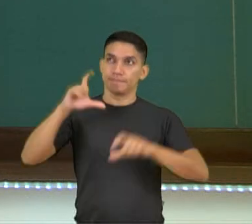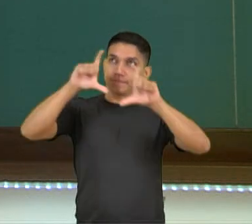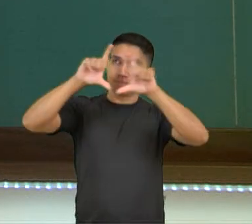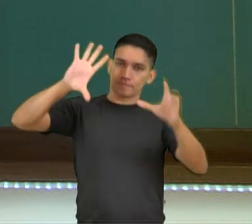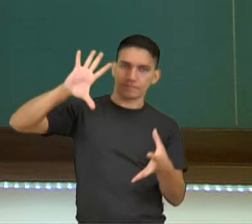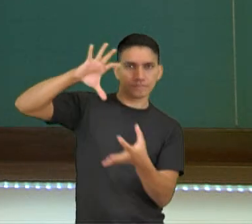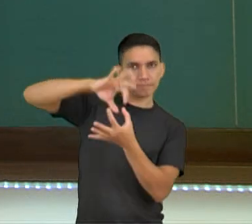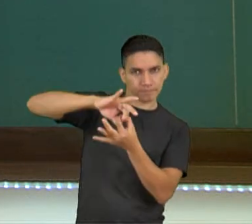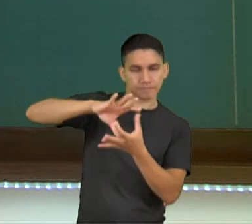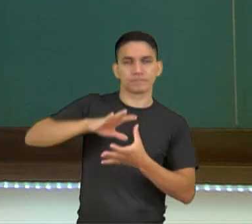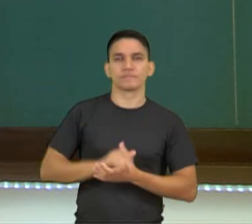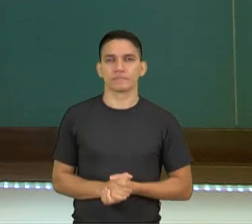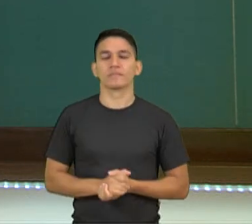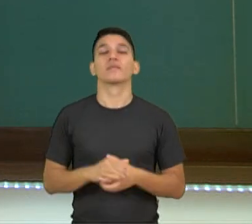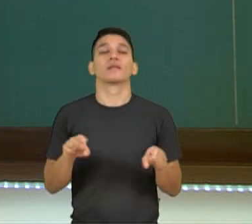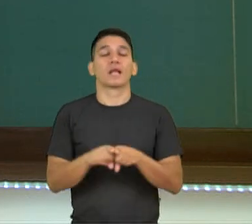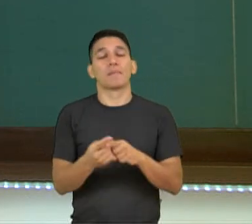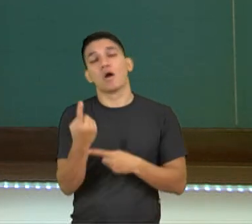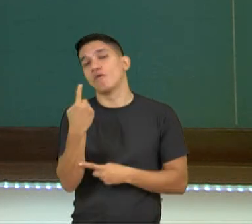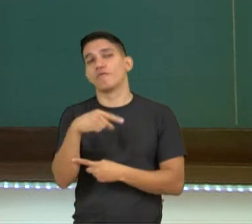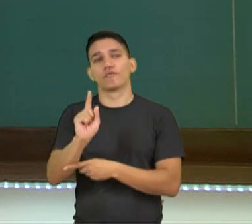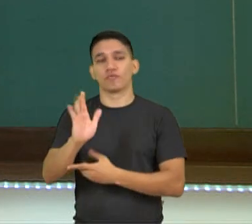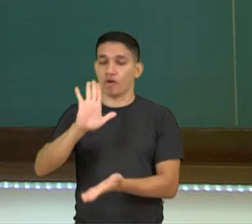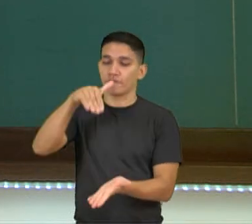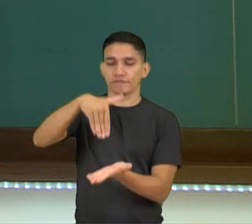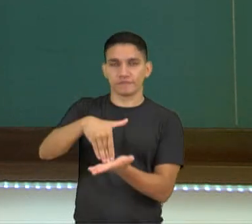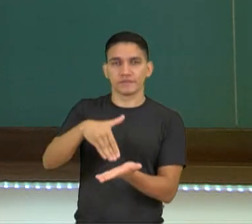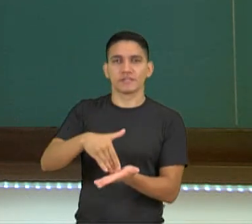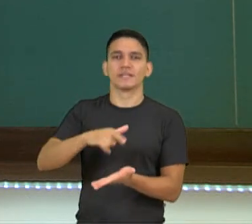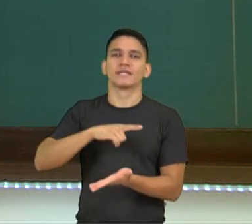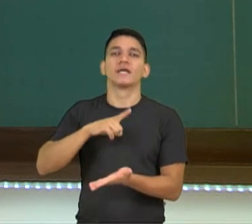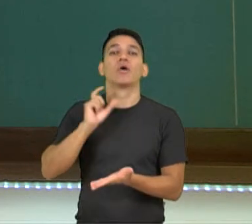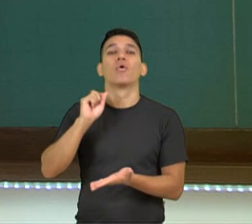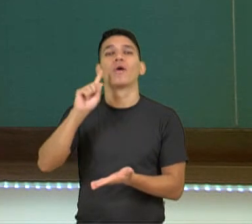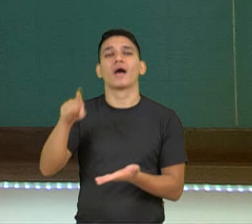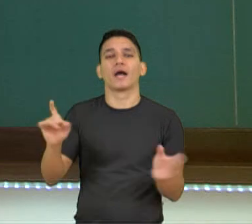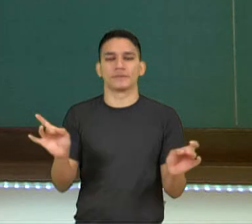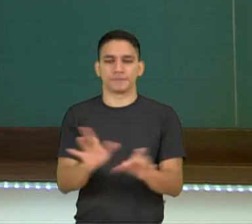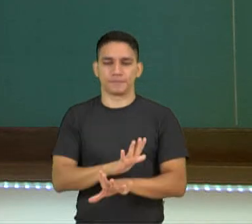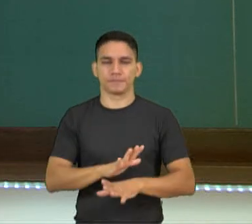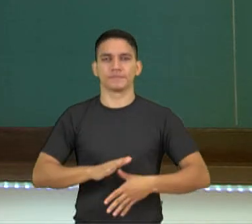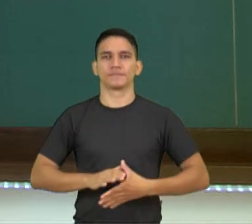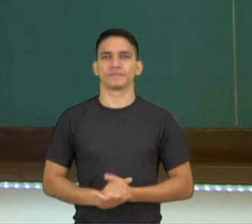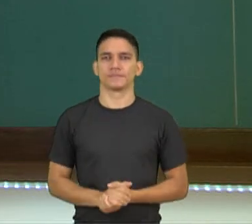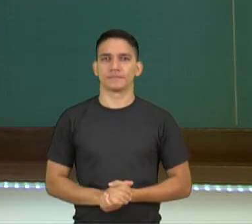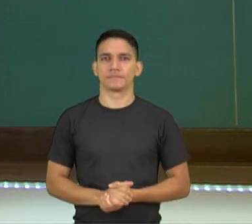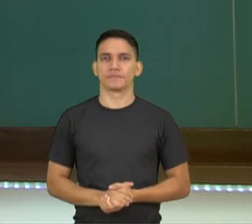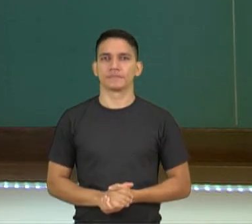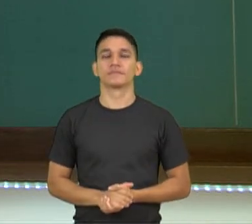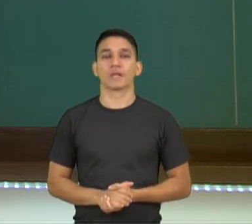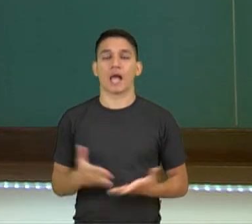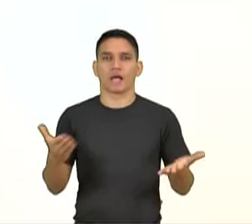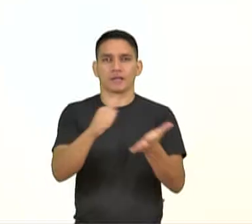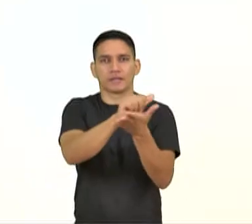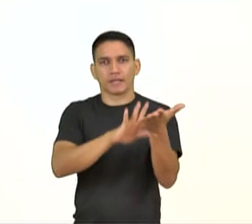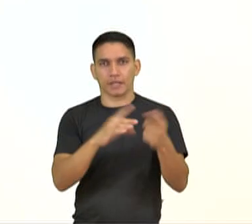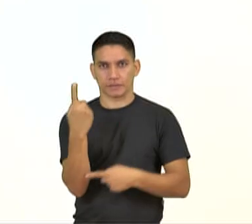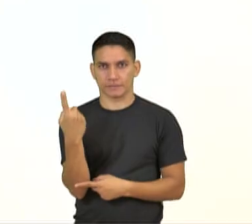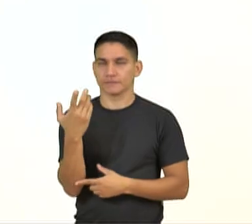parágrafo. E, por fim, o final da notícia, então, que a gente chama de desfecho. Vamos para a atividade